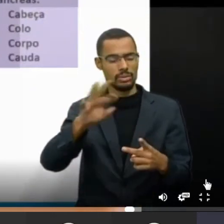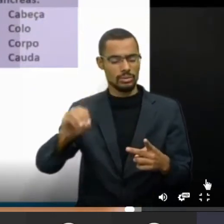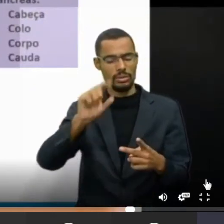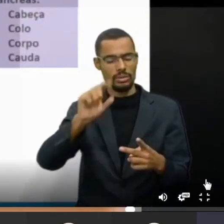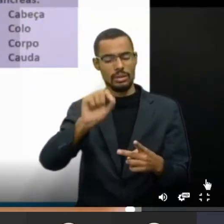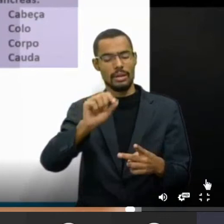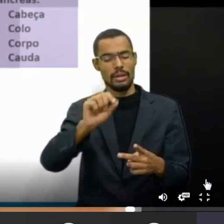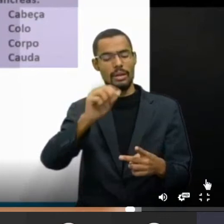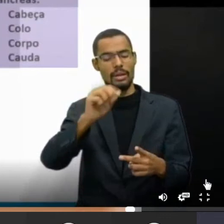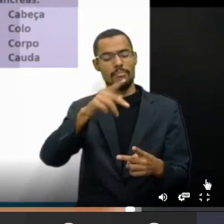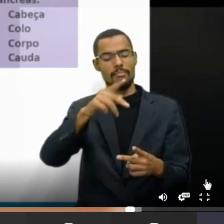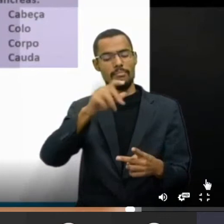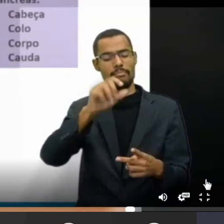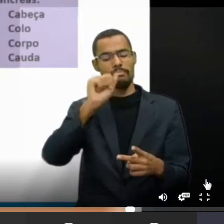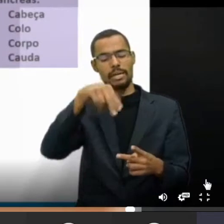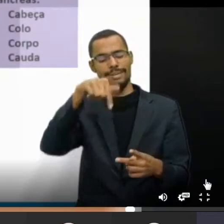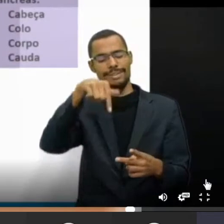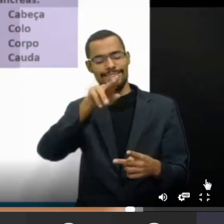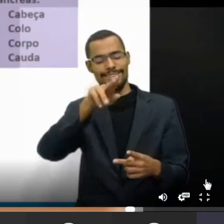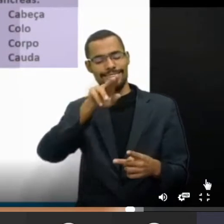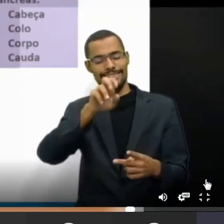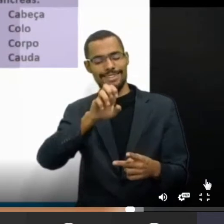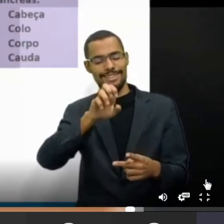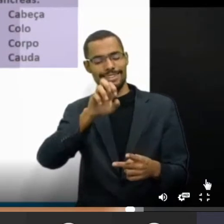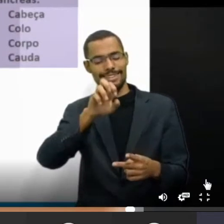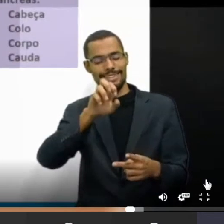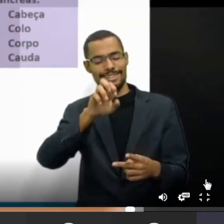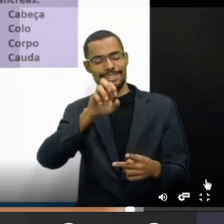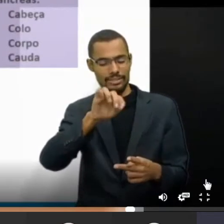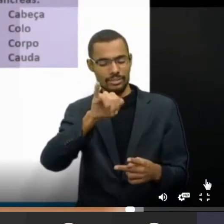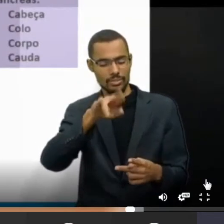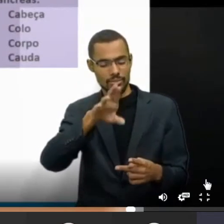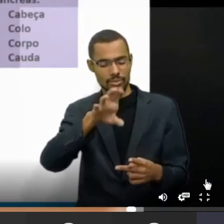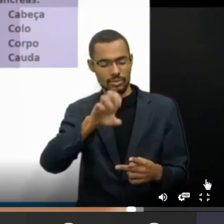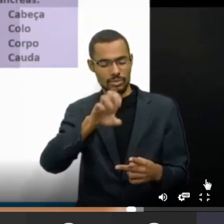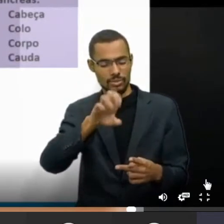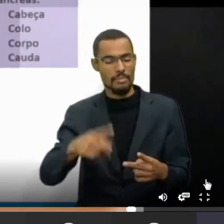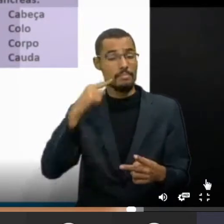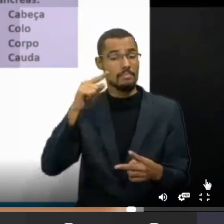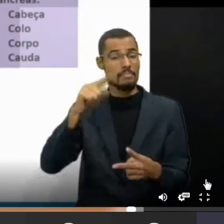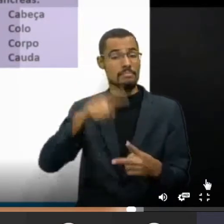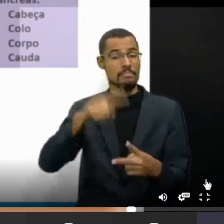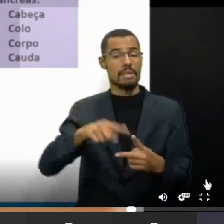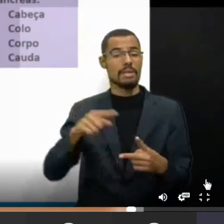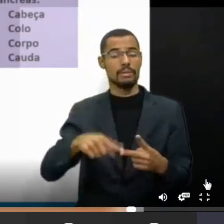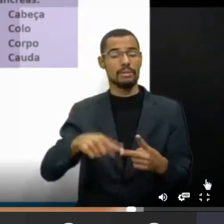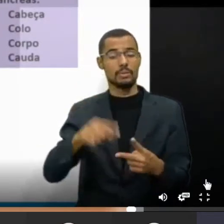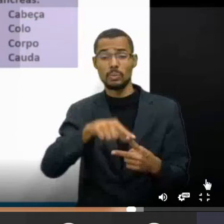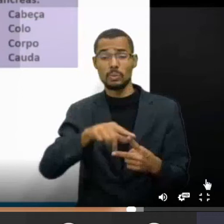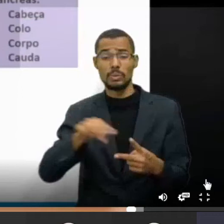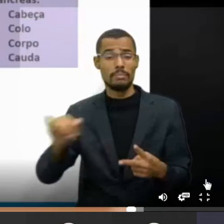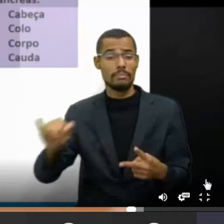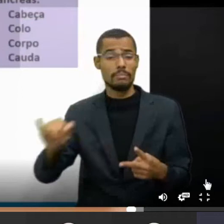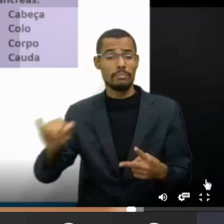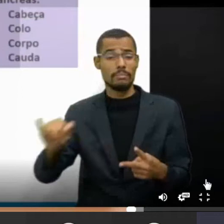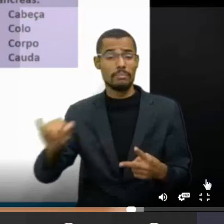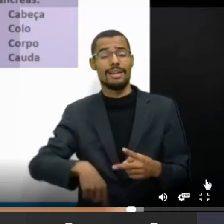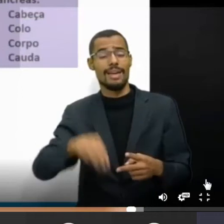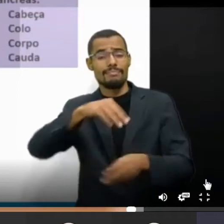pancreático principal, que é o Wirsung. Então, o pâncreas, ele tem duas funções. Ele é uma